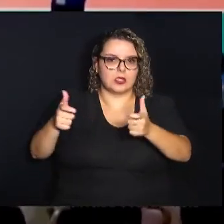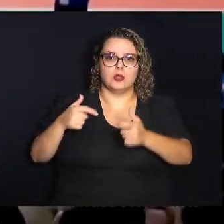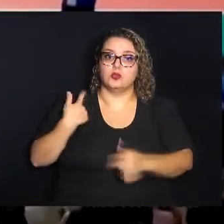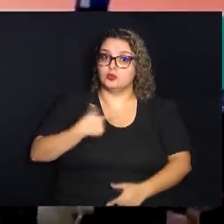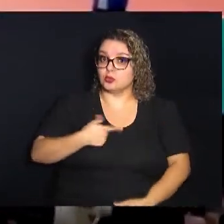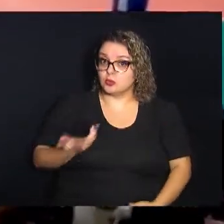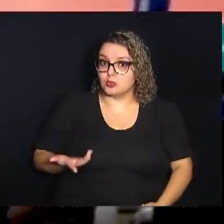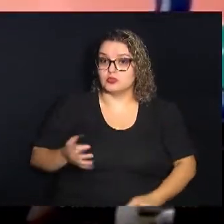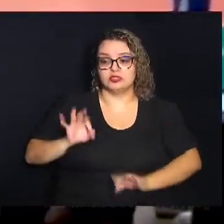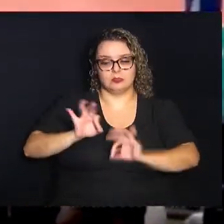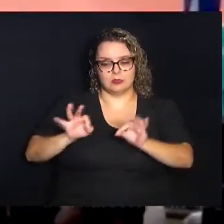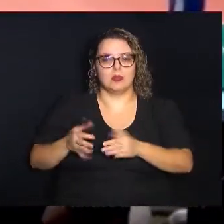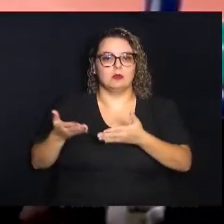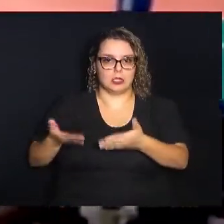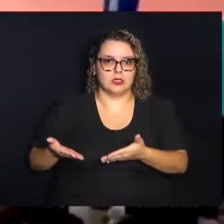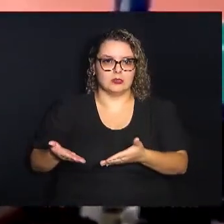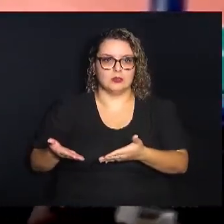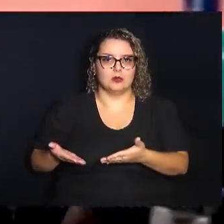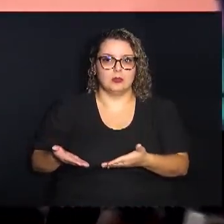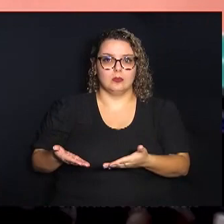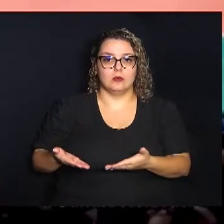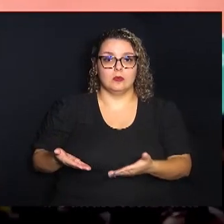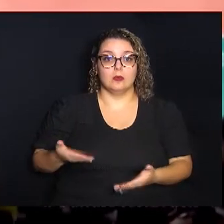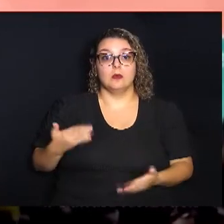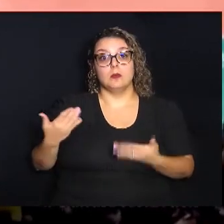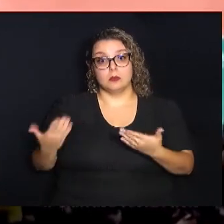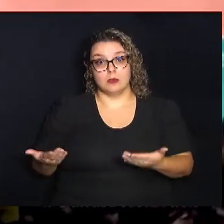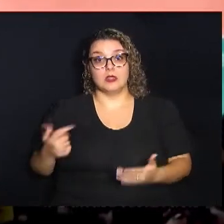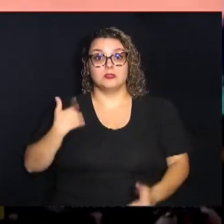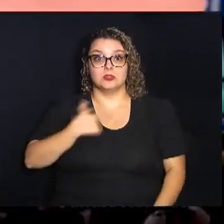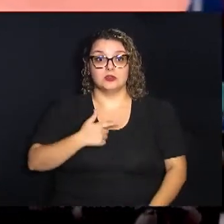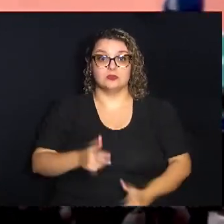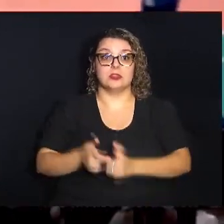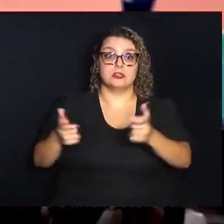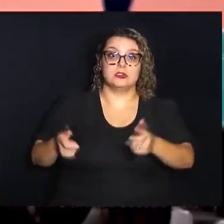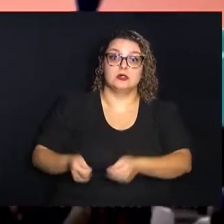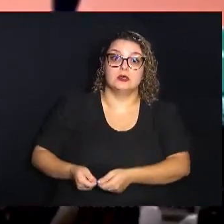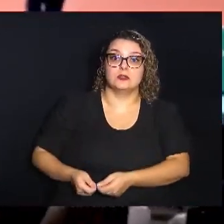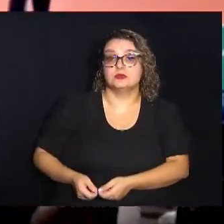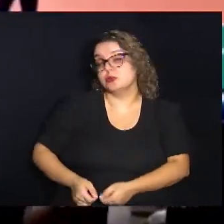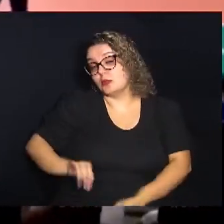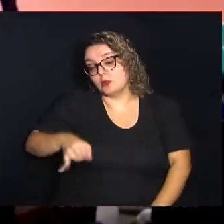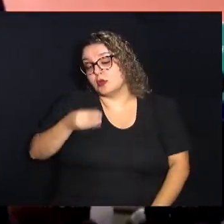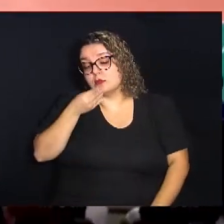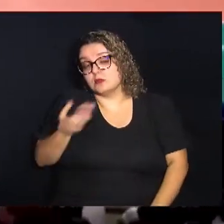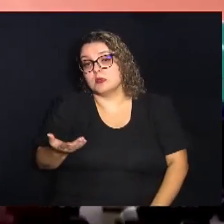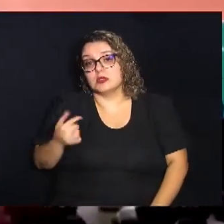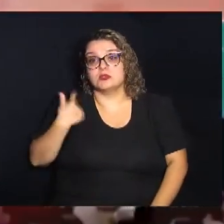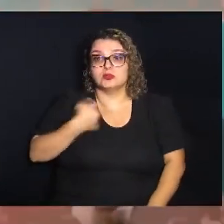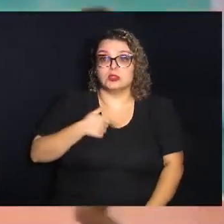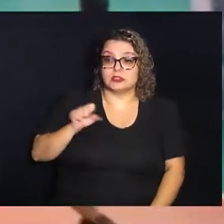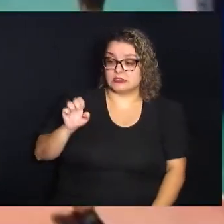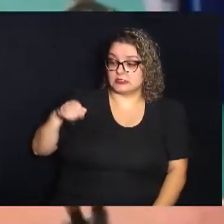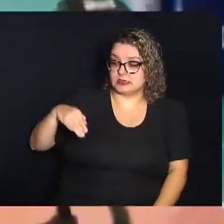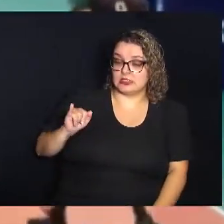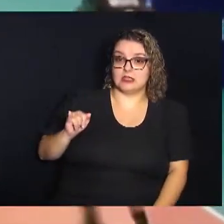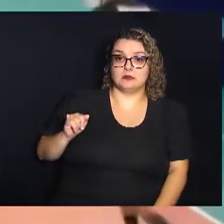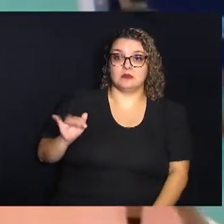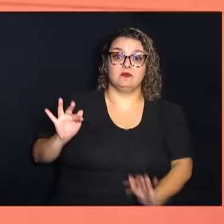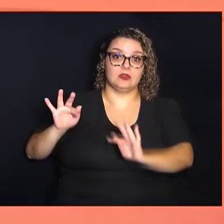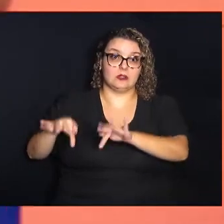isso. Sabemos que temos uma grande oportunidade, mas a gente está na semifinal ainda. Não dá para pensar